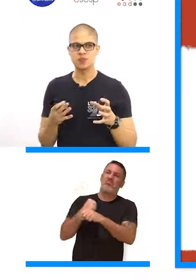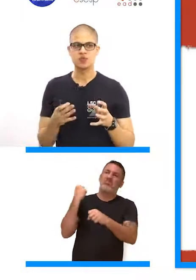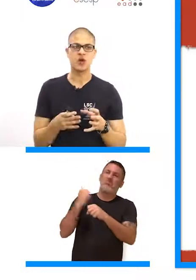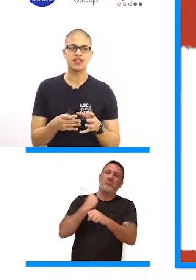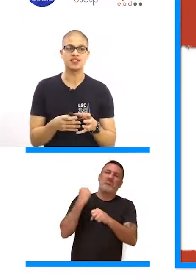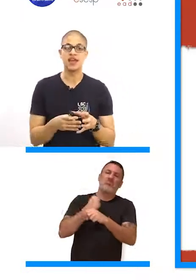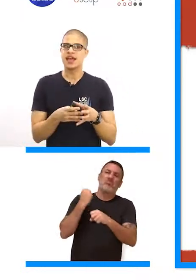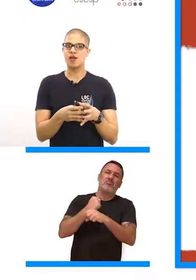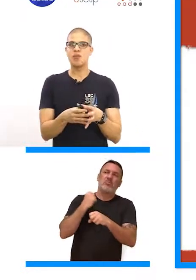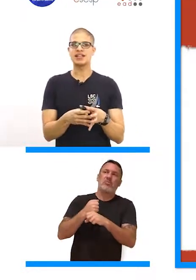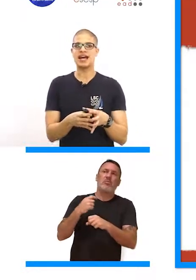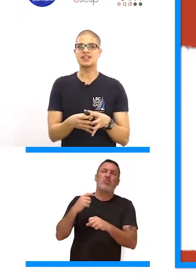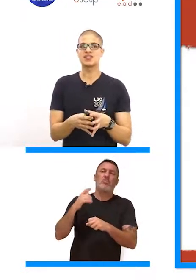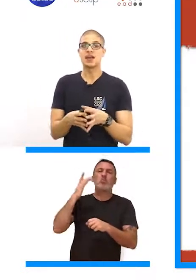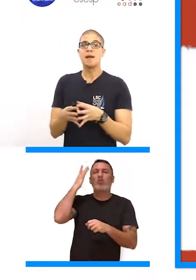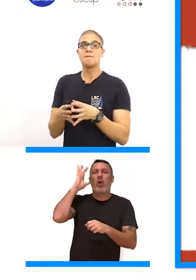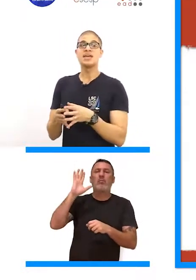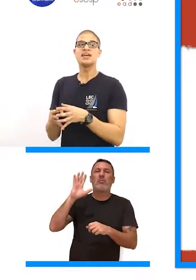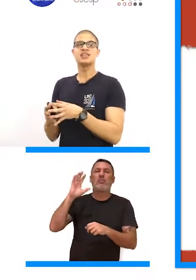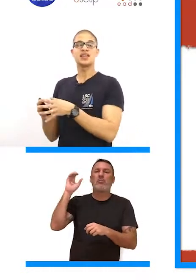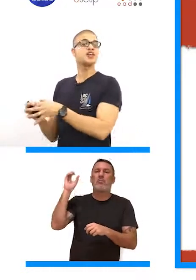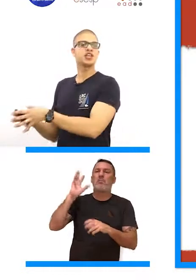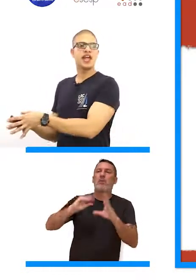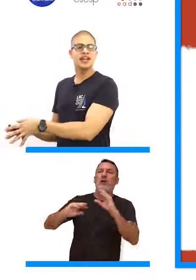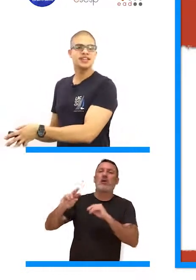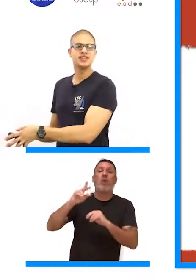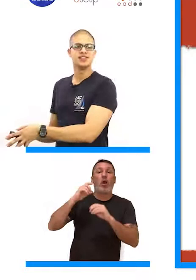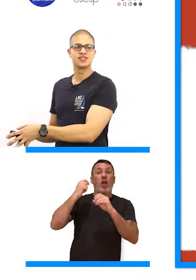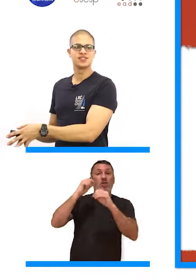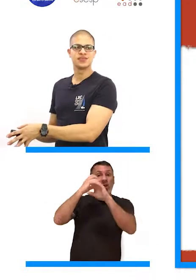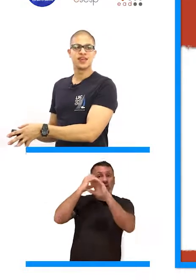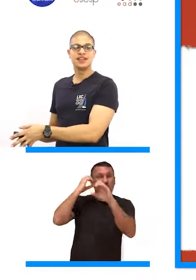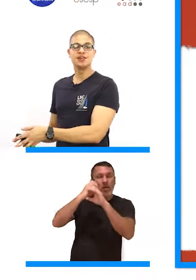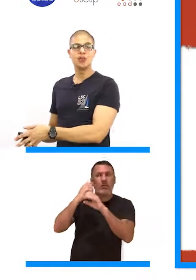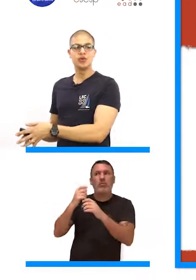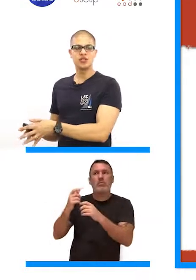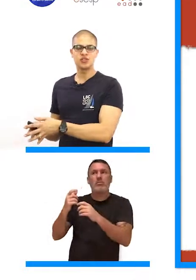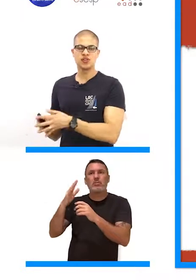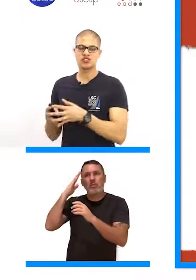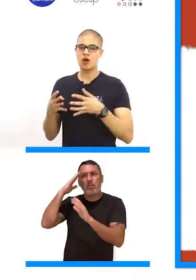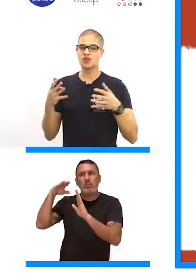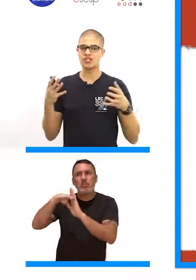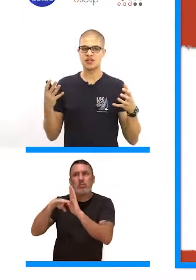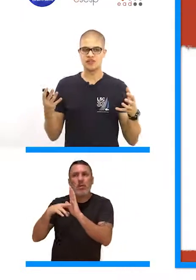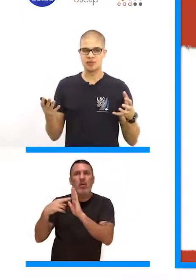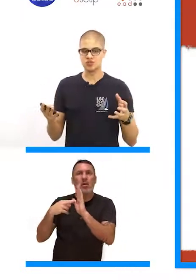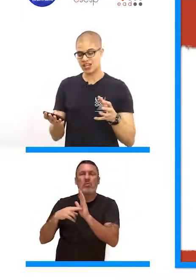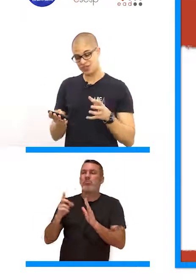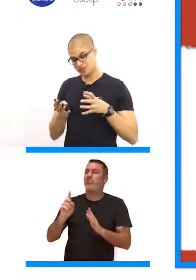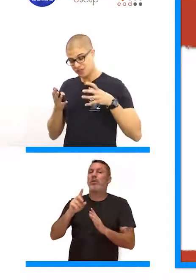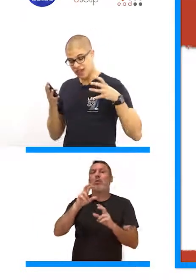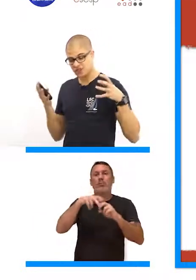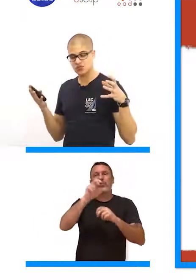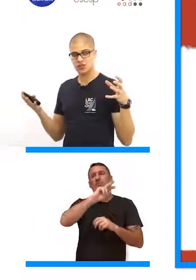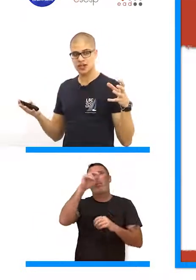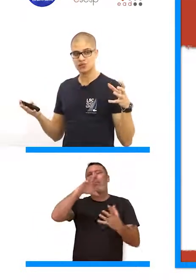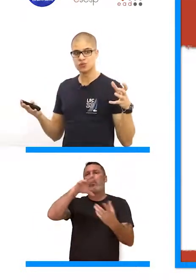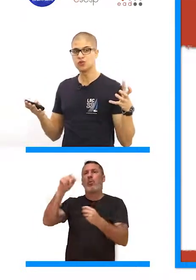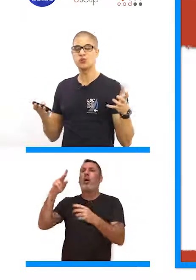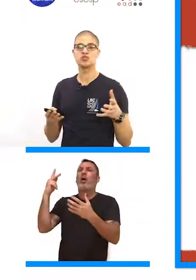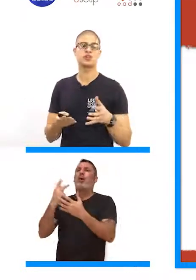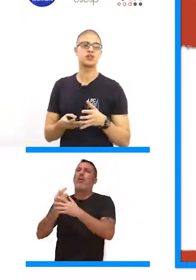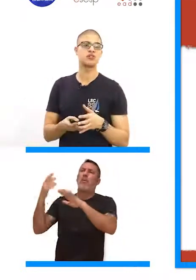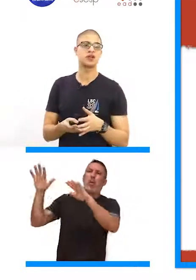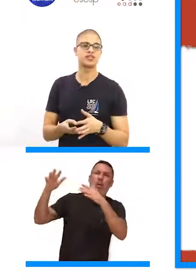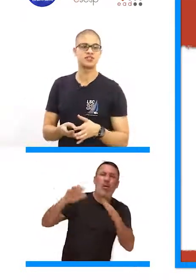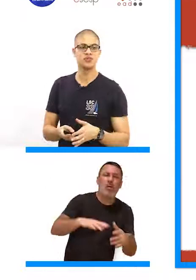regras, concepções recomendadas pelas engenharias. Então, por isso que nós já observamos em diversos locais do